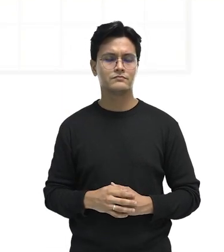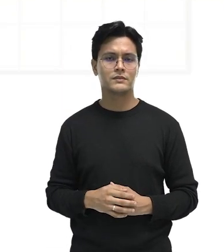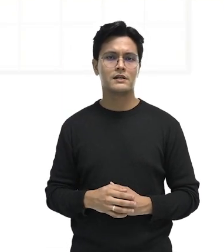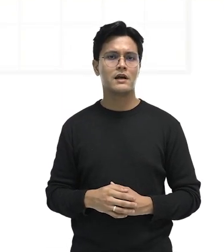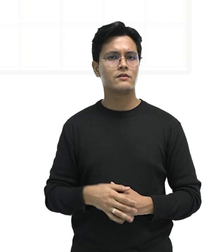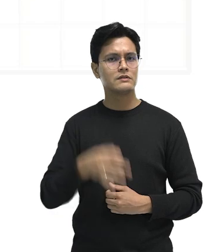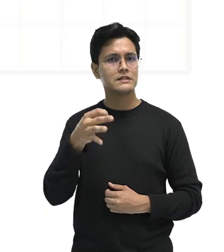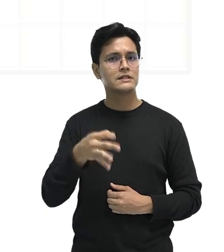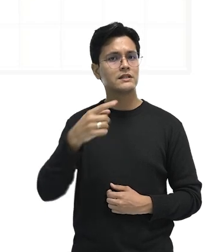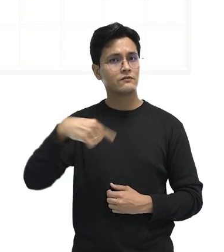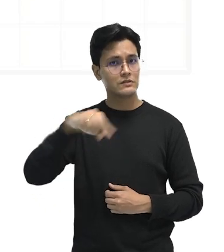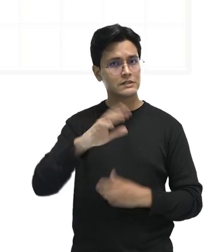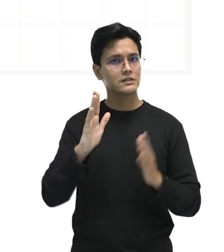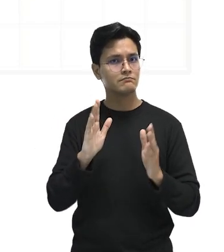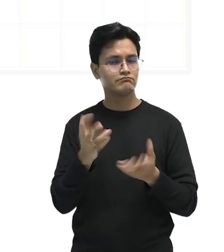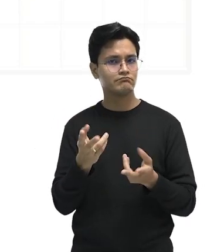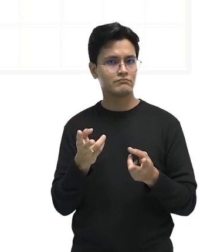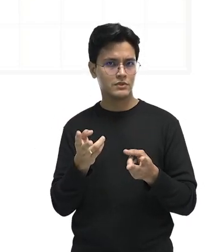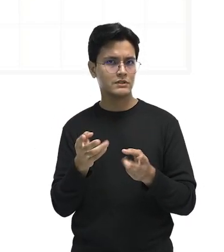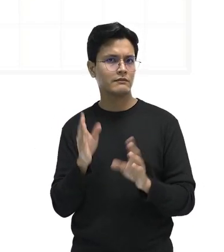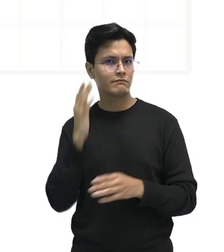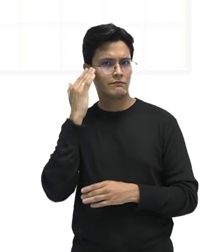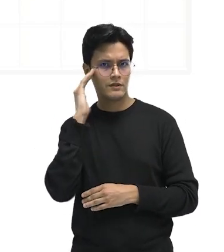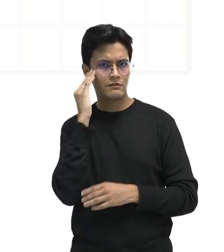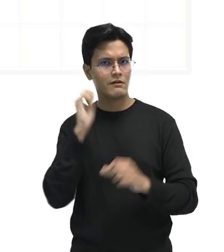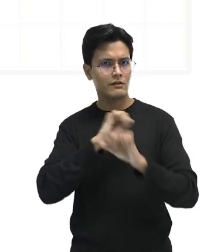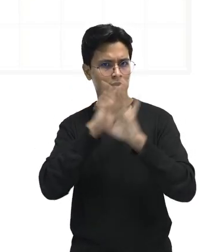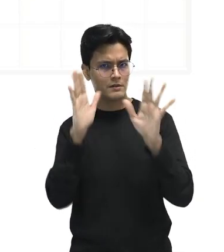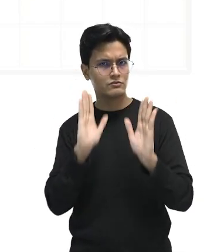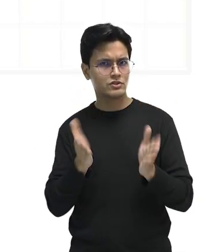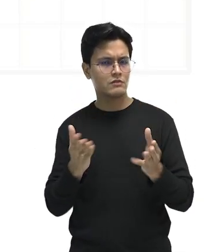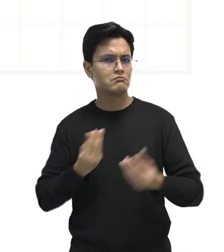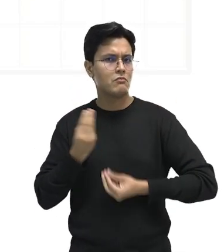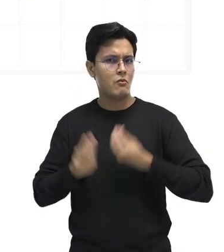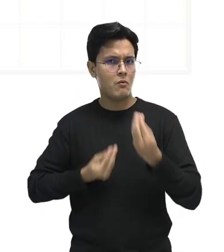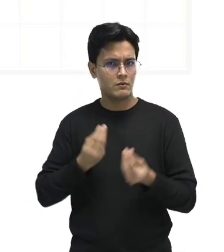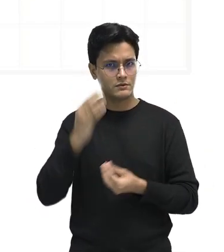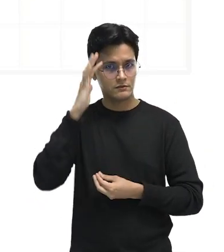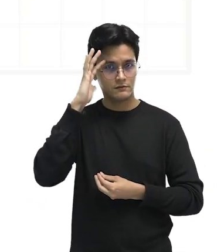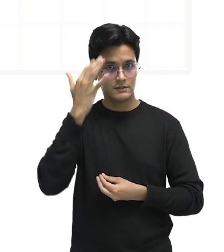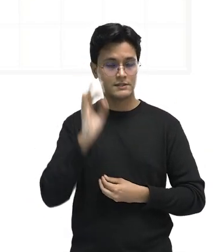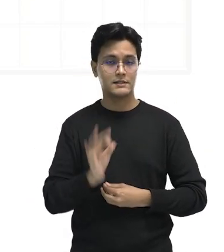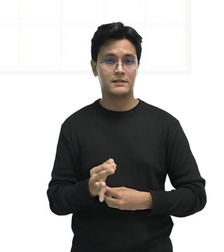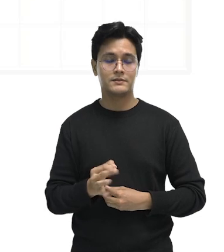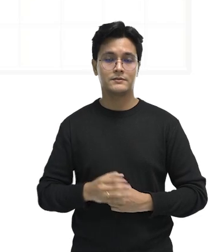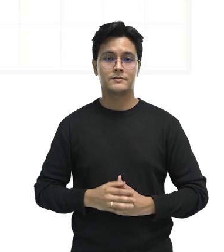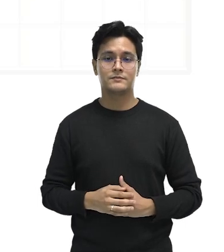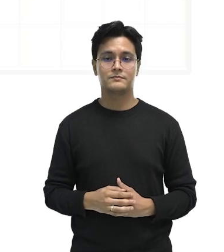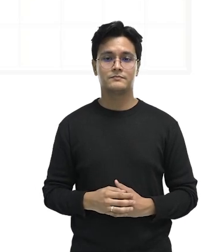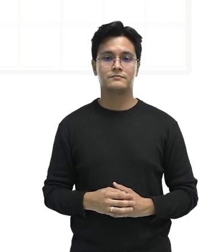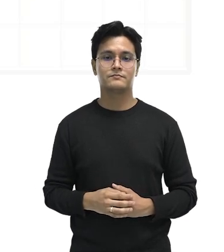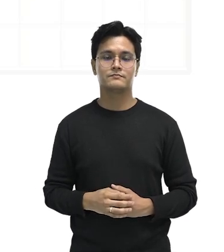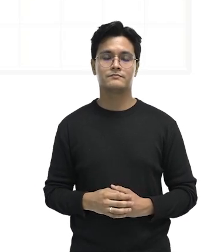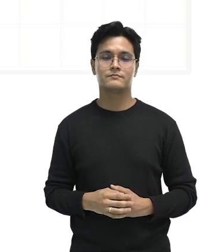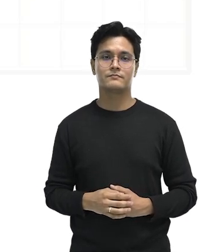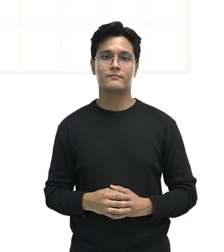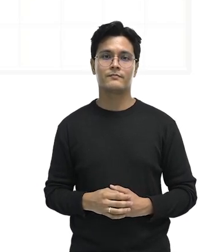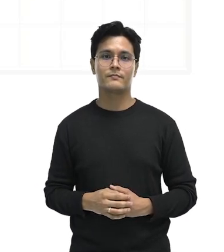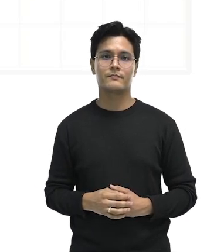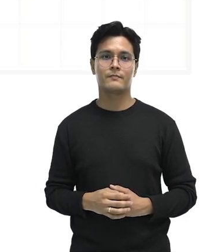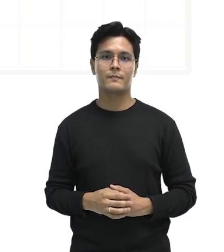você que está acompanhando já conseguiu entender como que a gente vai resolver, né? Veja, a